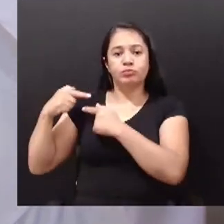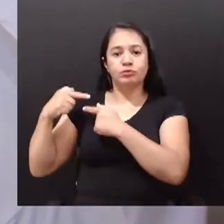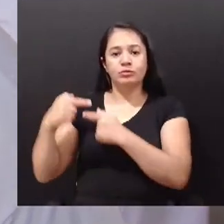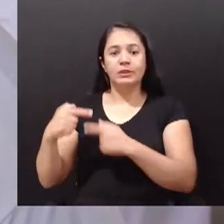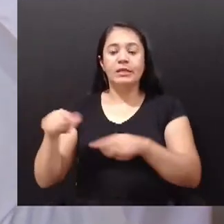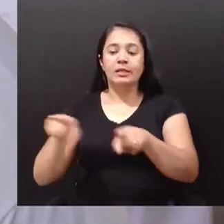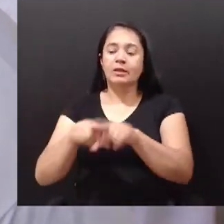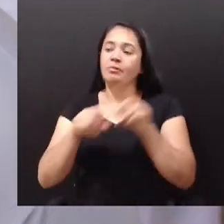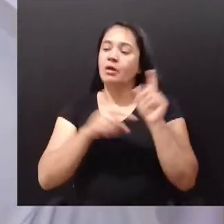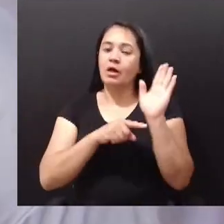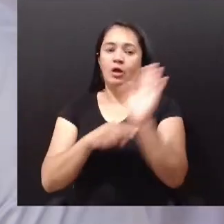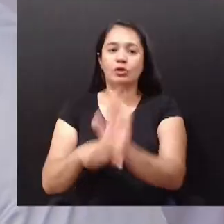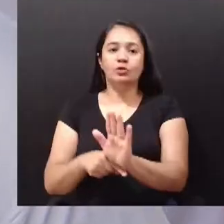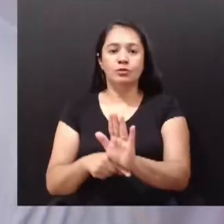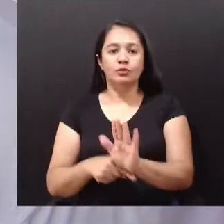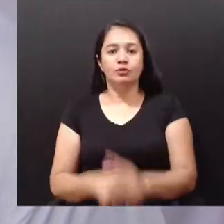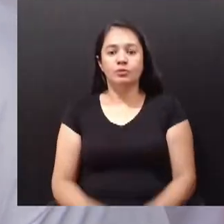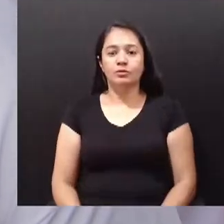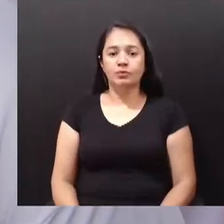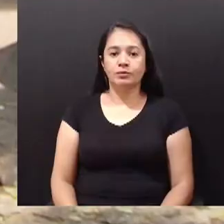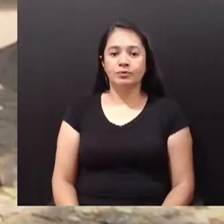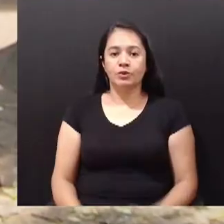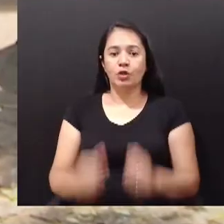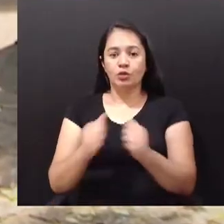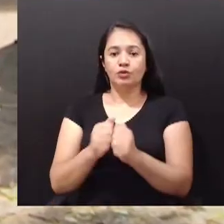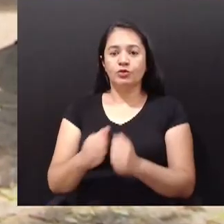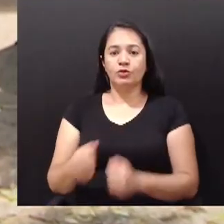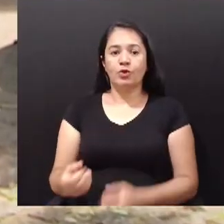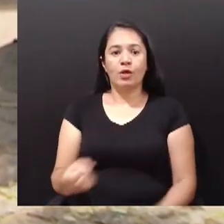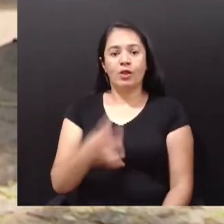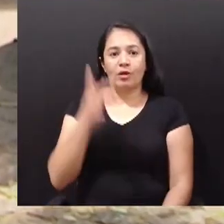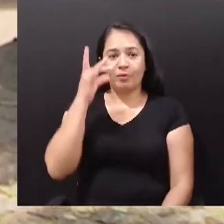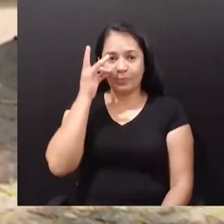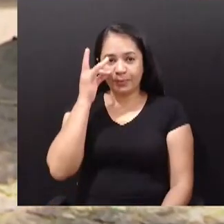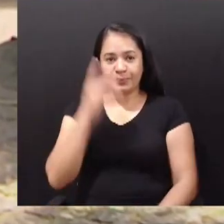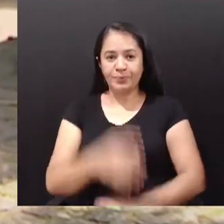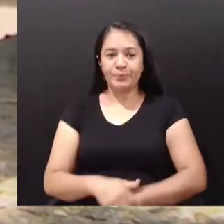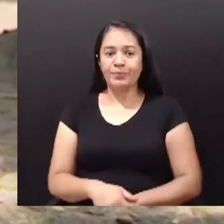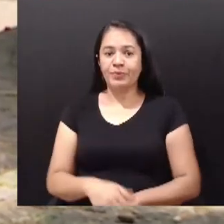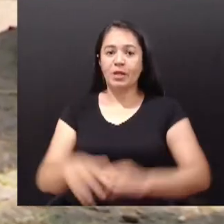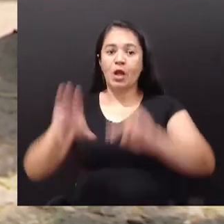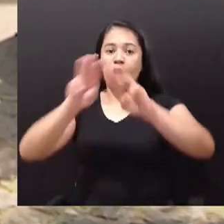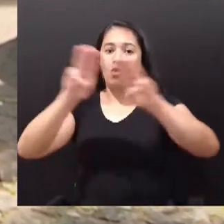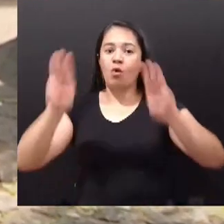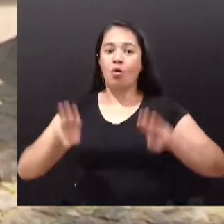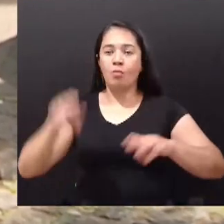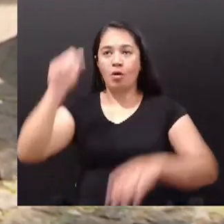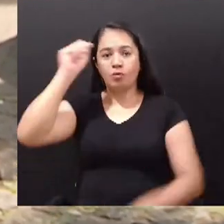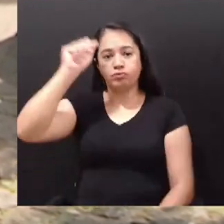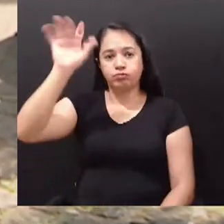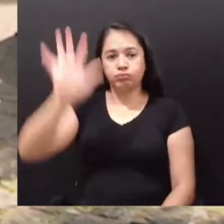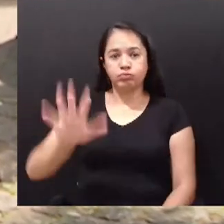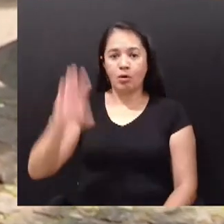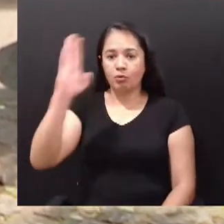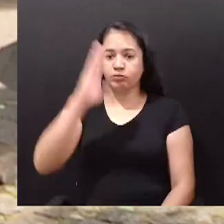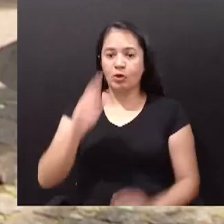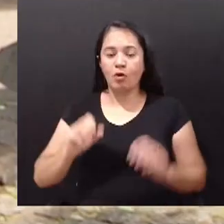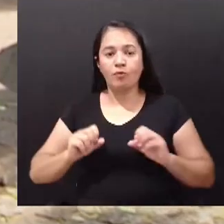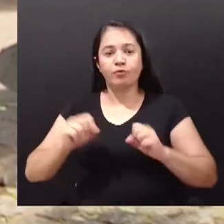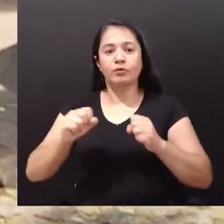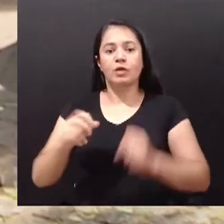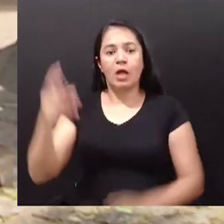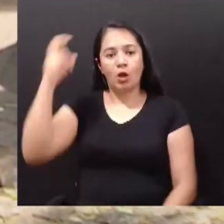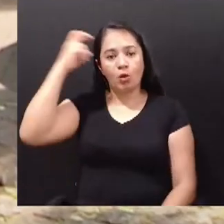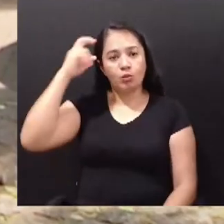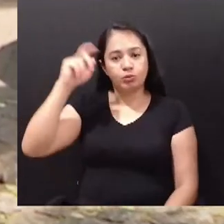pouquinho com essa nova presença na Unicamp. O Museu Afro-Brasil, dedicado à preservação da cultura negra, foi uma